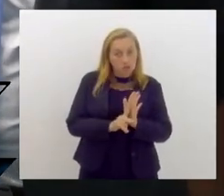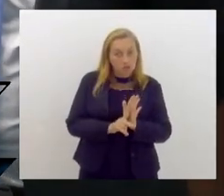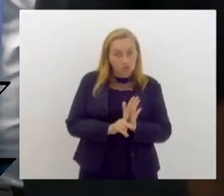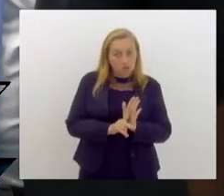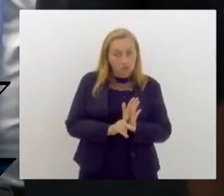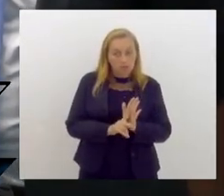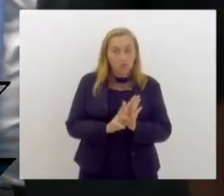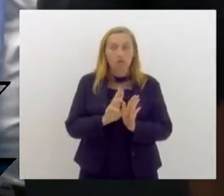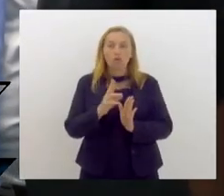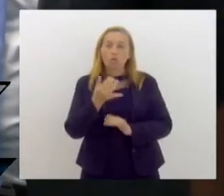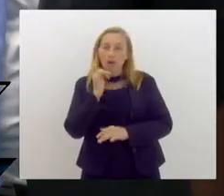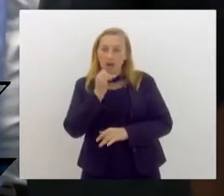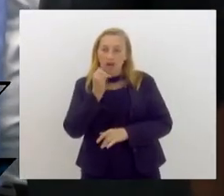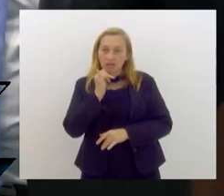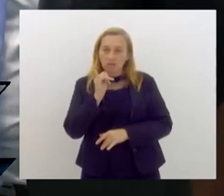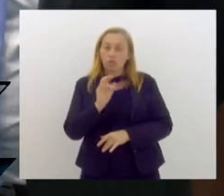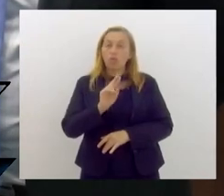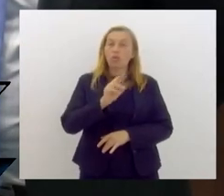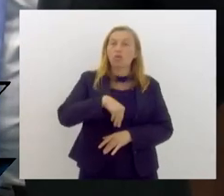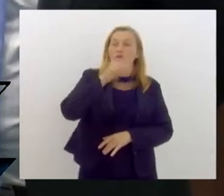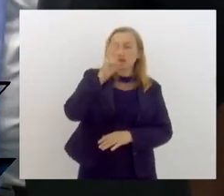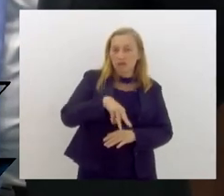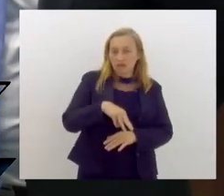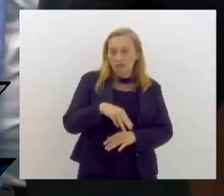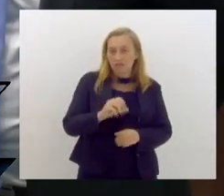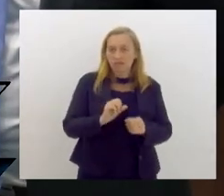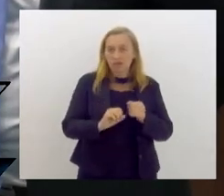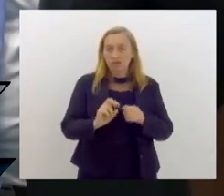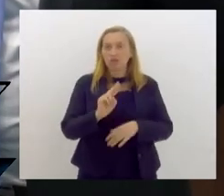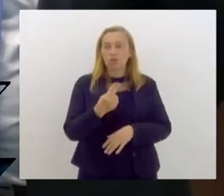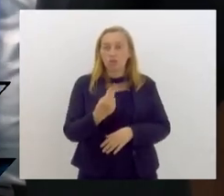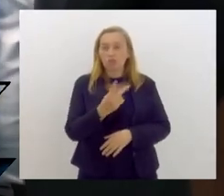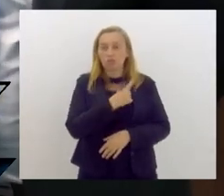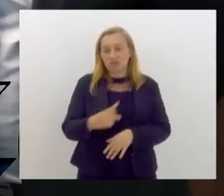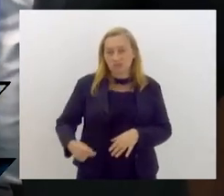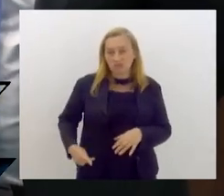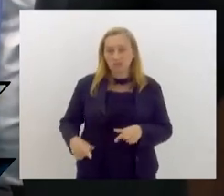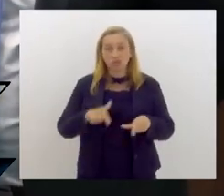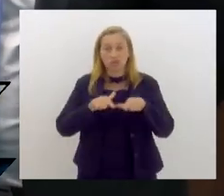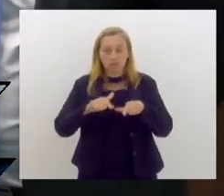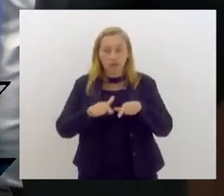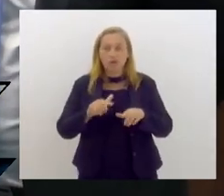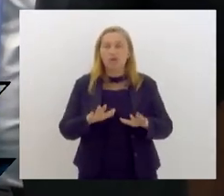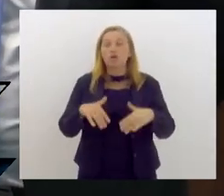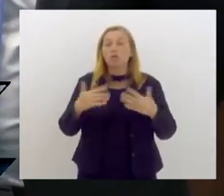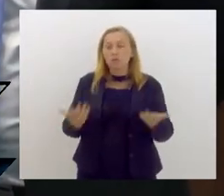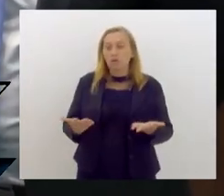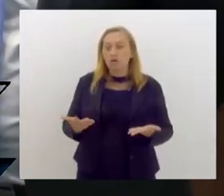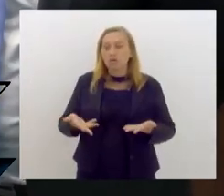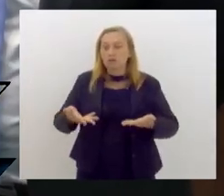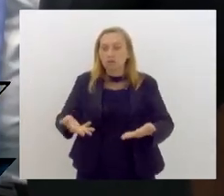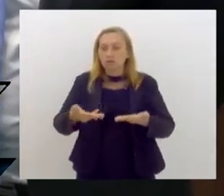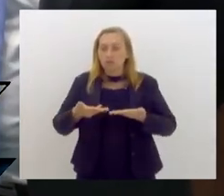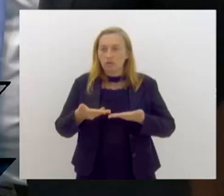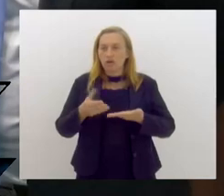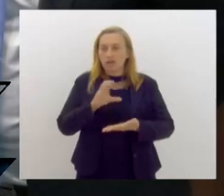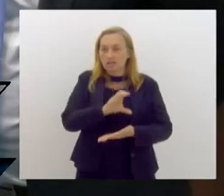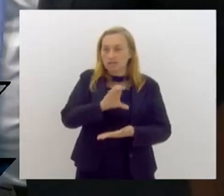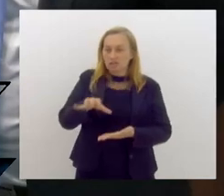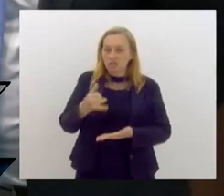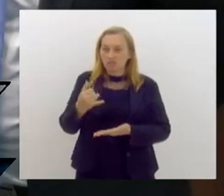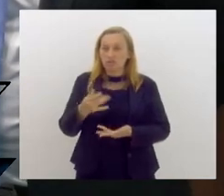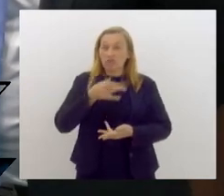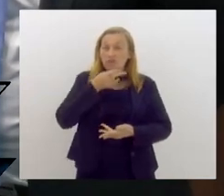o relator no âmbito da CCJ ou o presidente dos trabalhos. Quando Vossa Excelência convoca a CCJ para dar o parecer